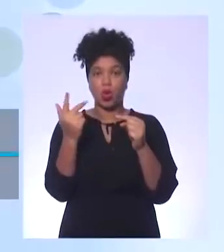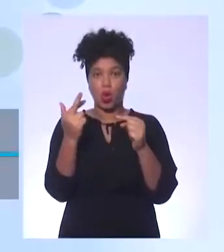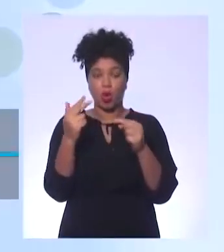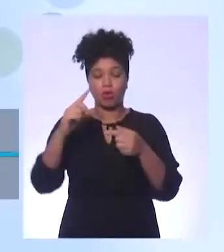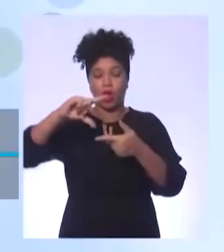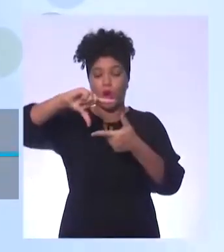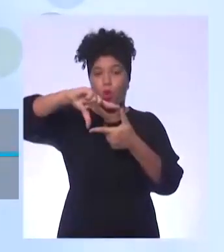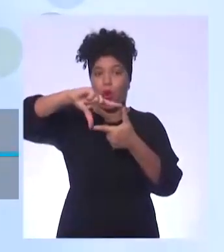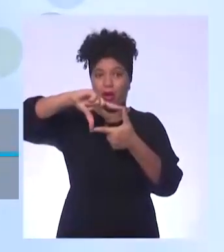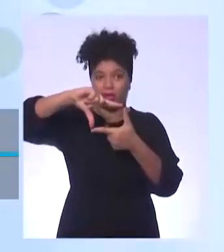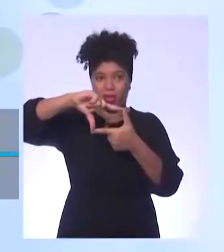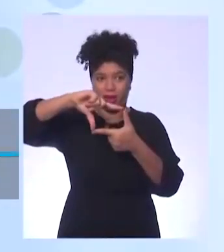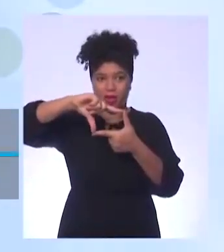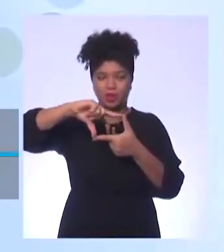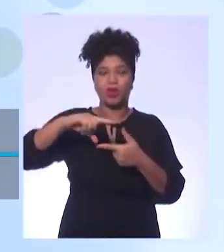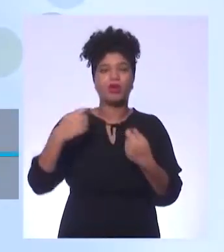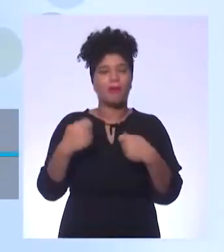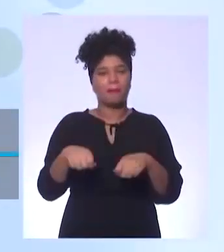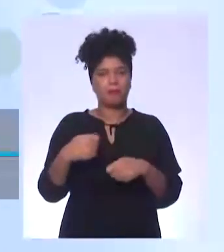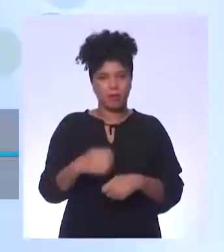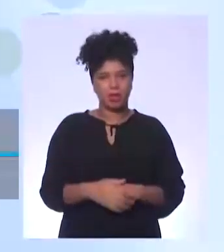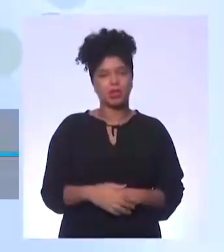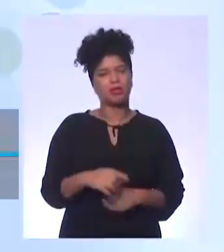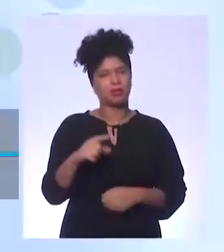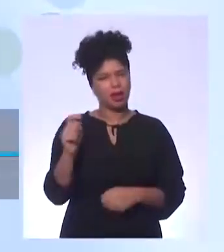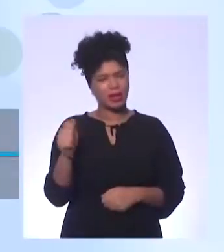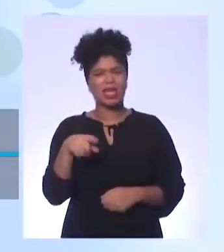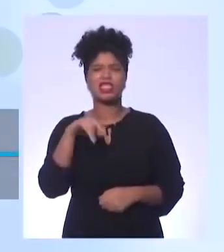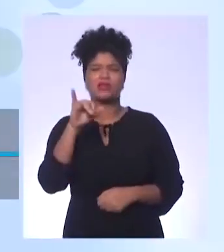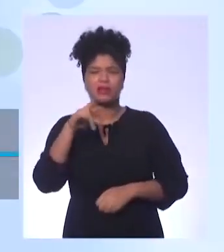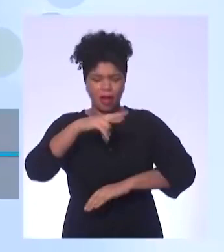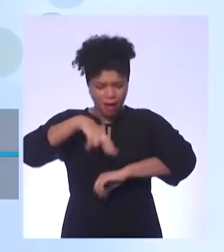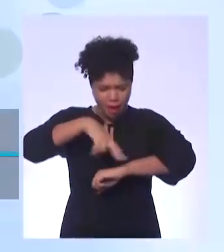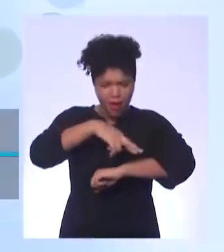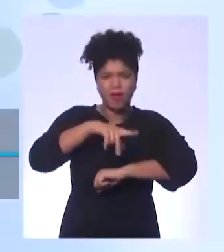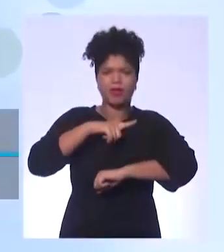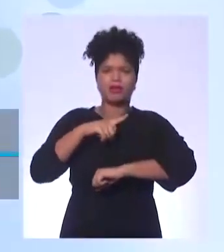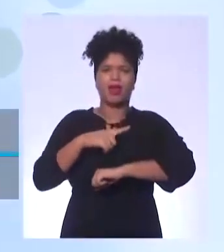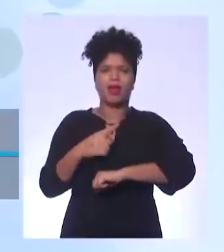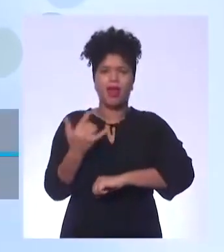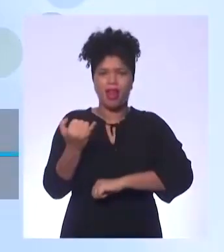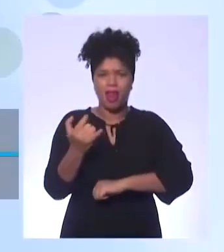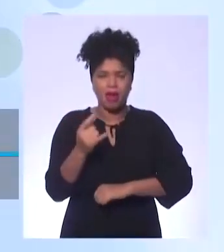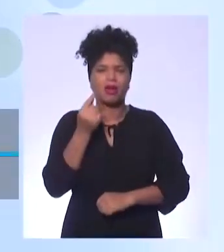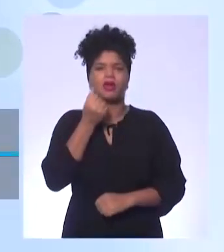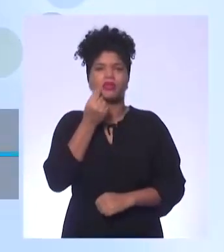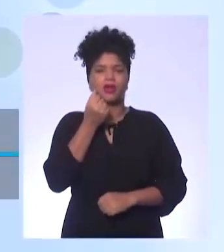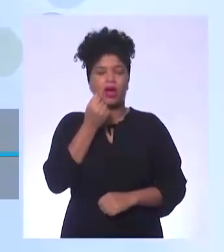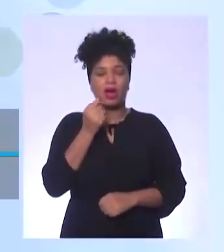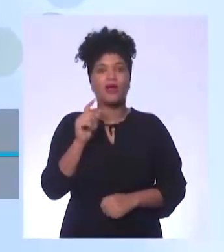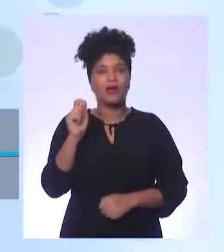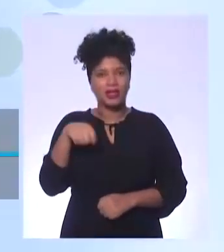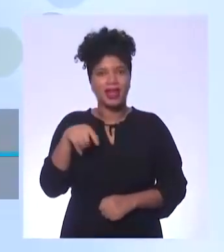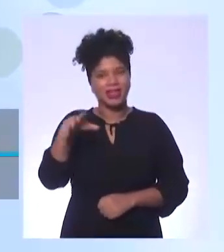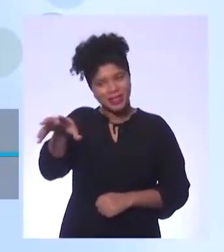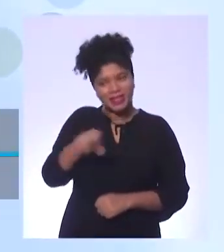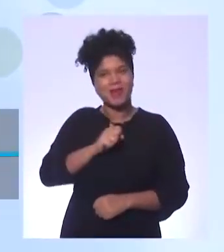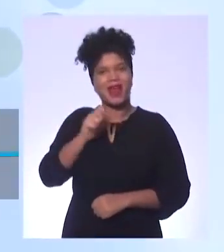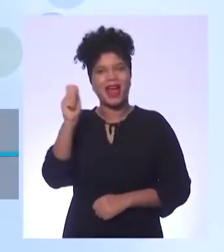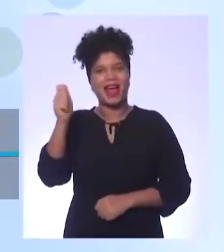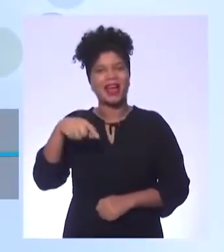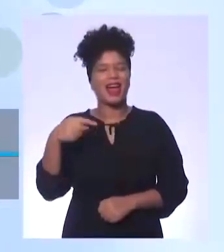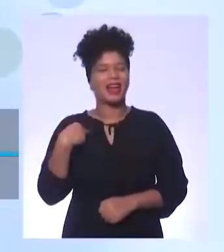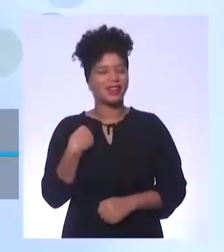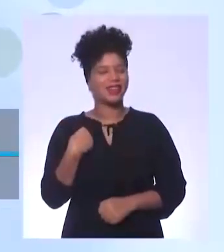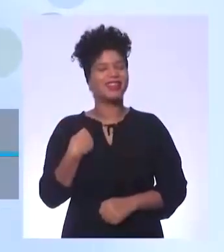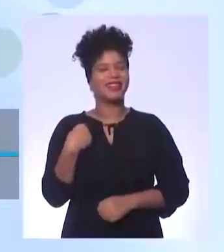num quadrado, tá bom? E aí a gente vai usar um monte de material. Então, se você tiver régua, tiver lápis de cor ou canetinha, já separa que a gente consegue fazer essa